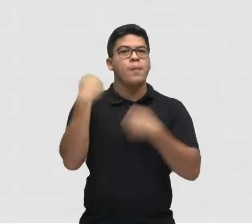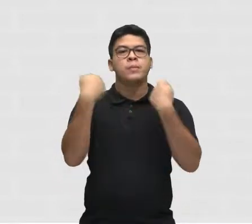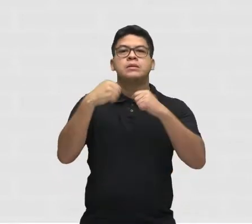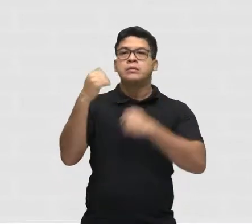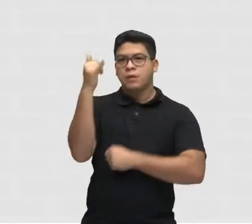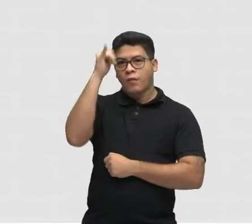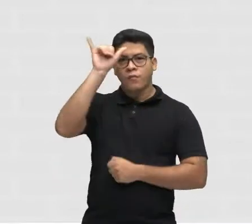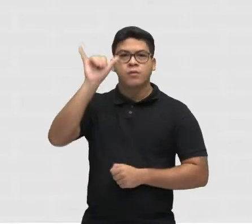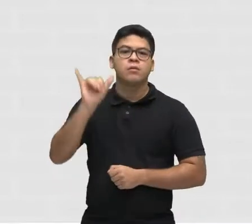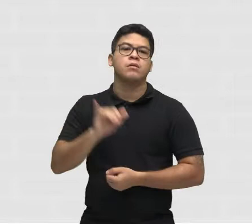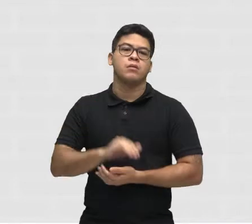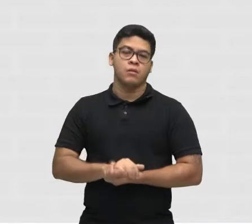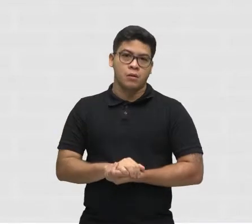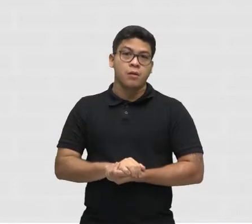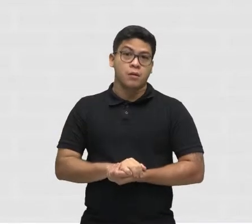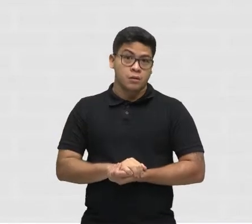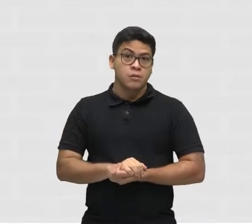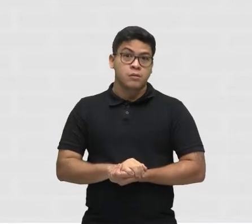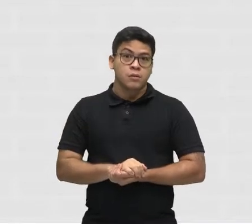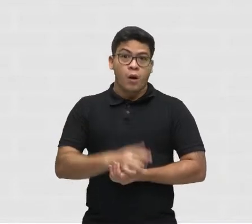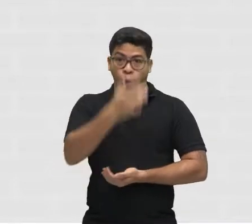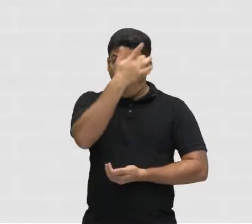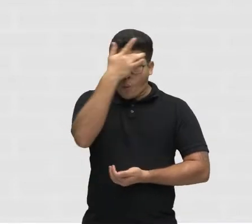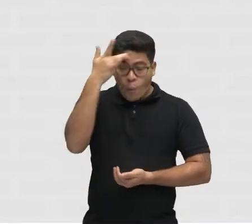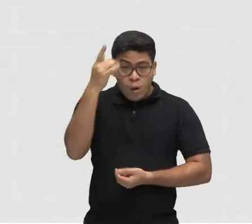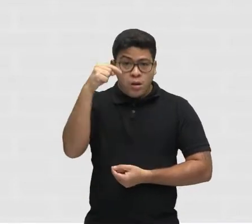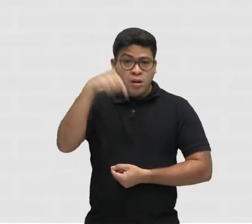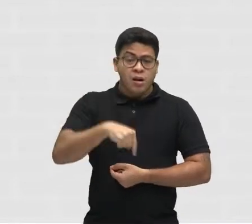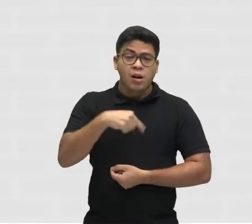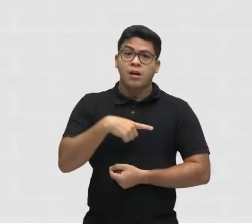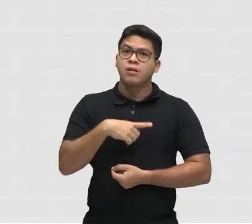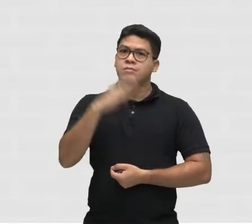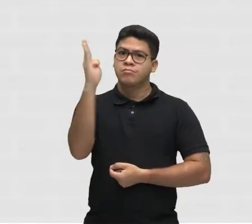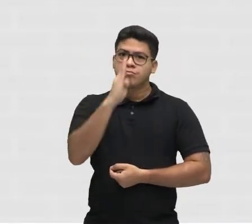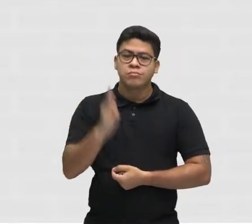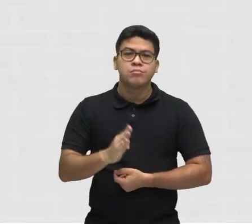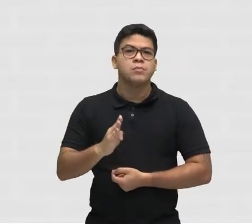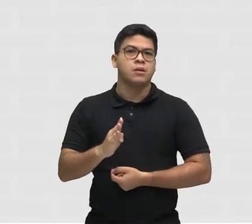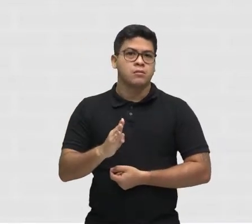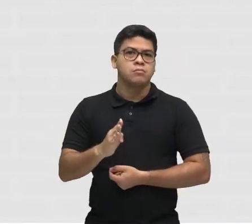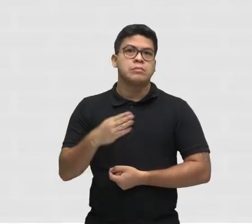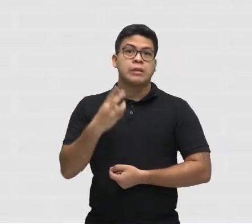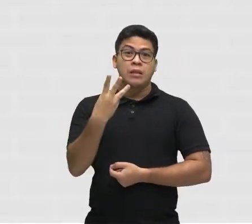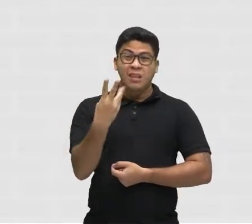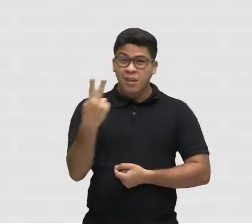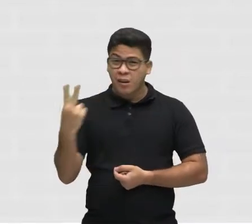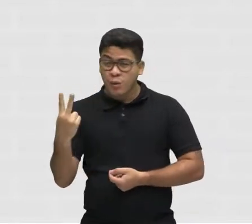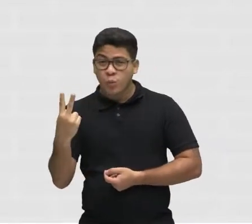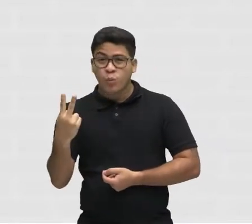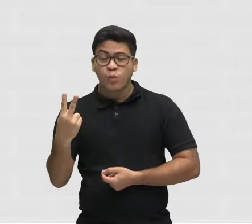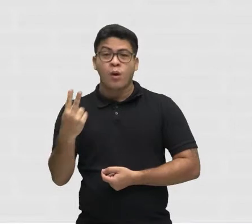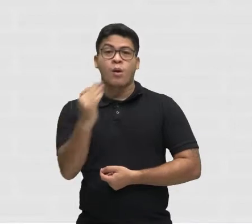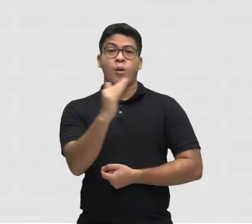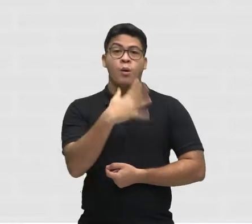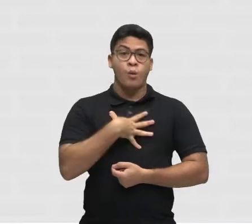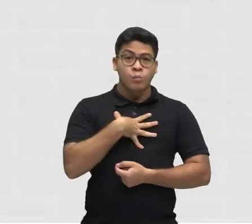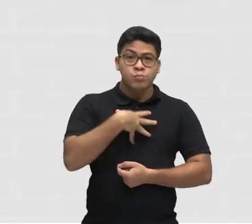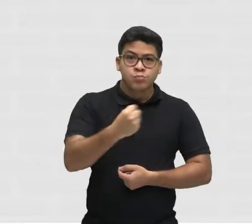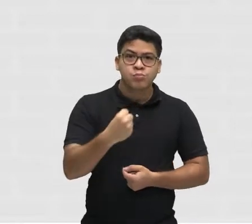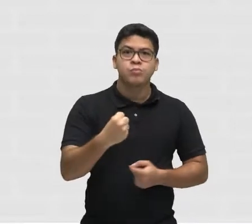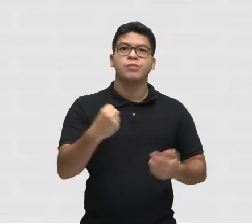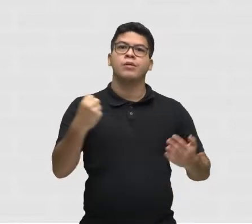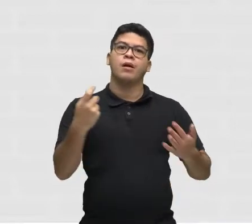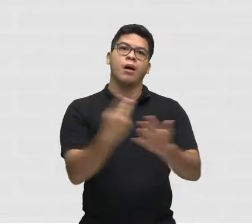humano, vejo como algo que poderia ser solucionado de outras formas. Então, essa taxa é alarmante porque acaba